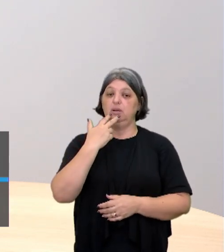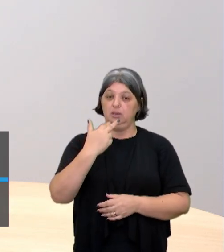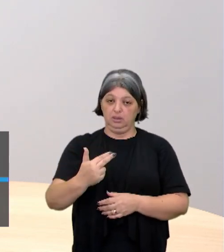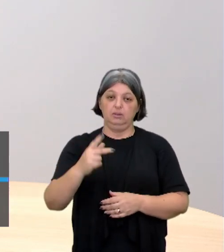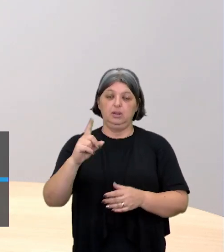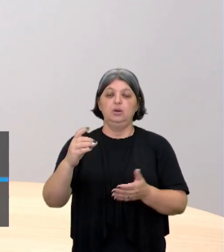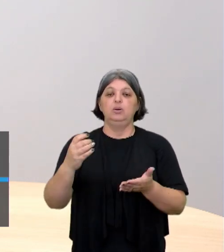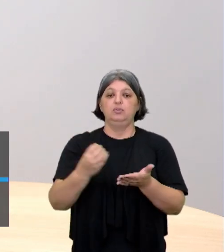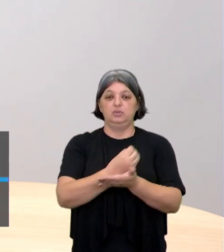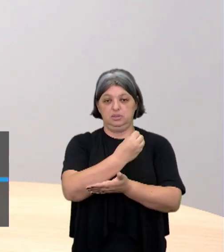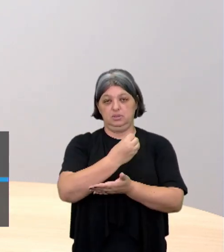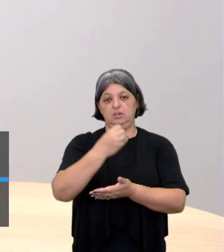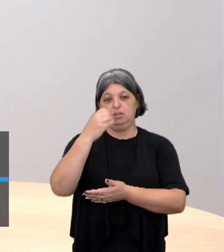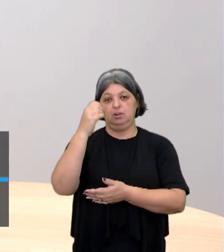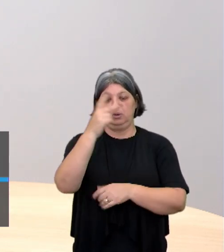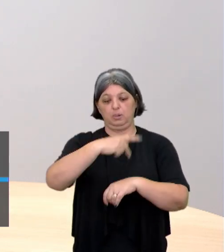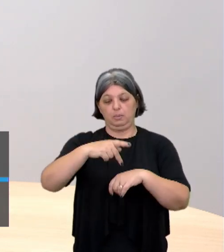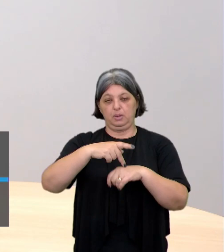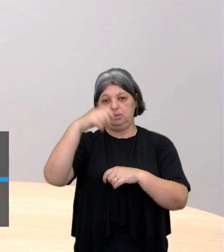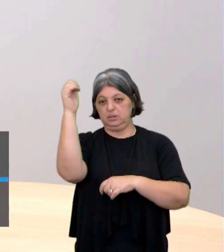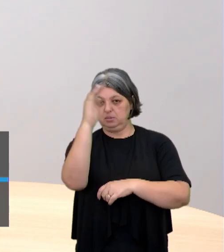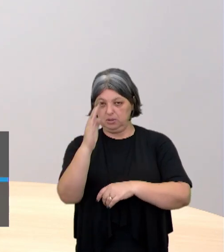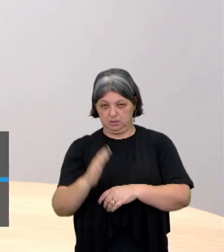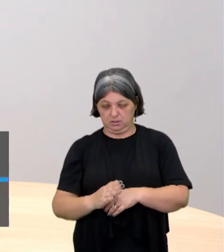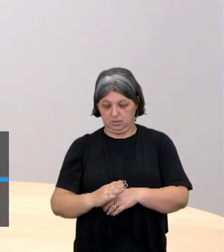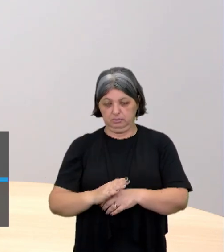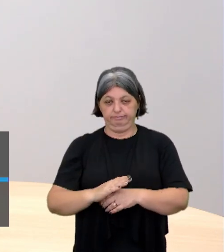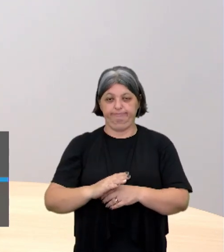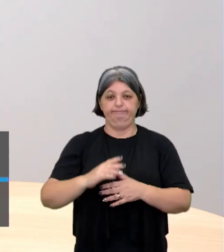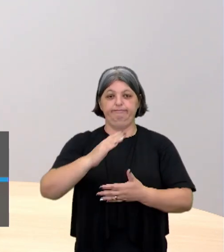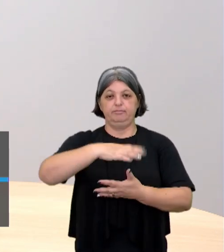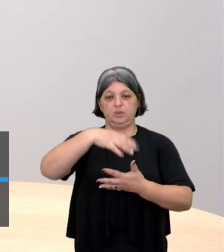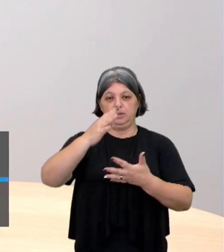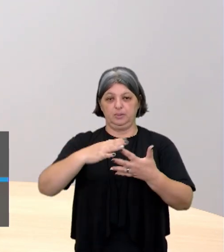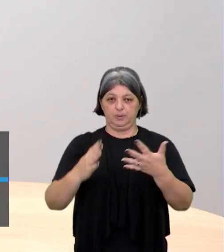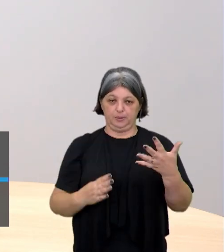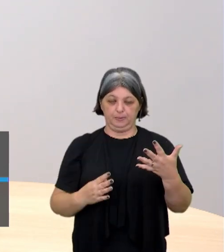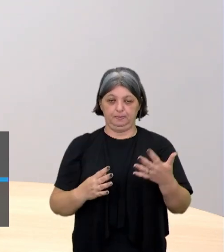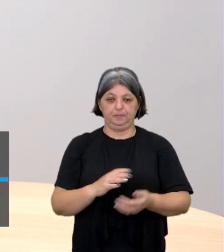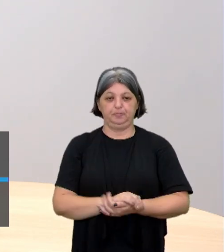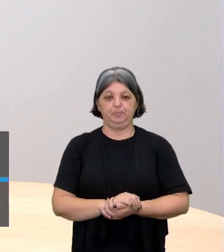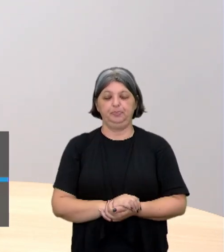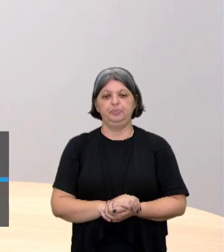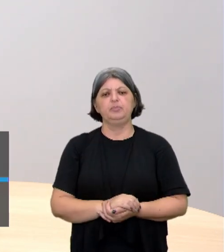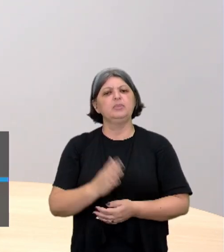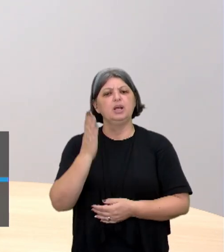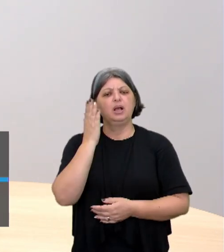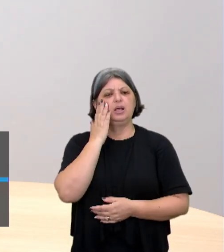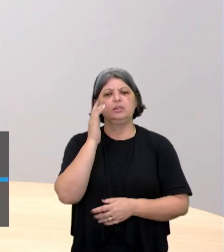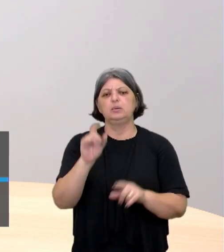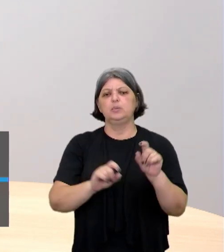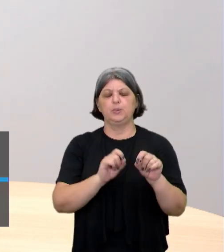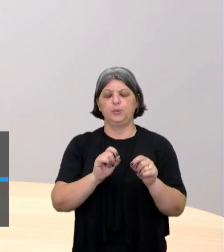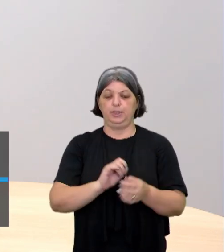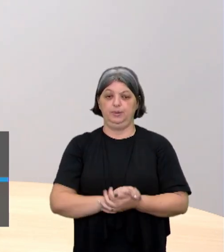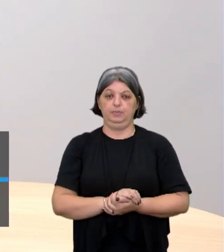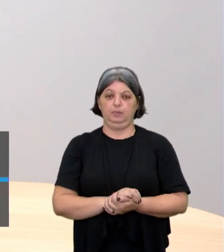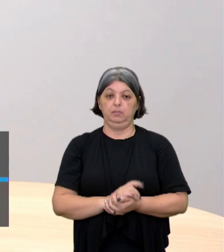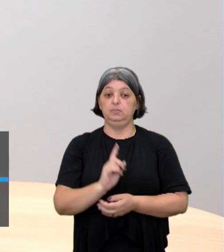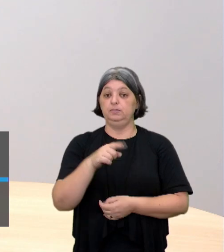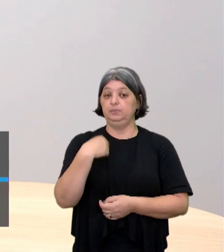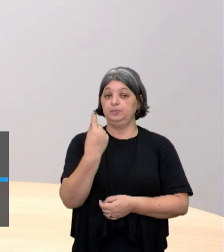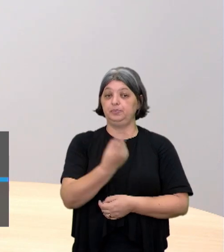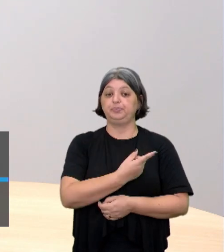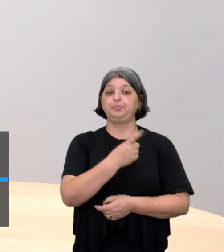nosso país, a língua brasileira de sinais, tá certo? E aí, eu queria saber o seguinte: nós